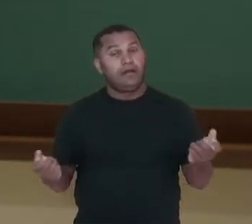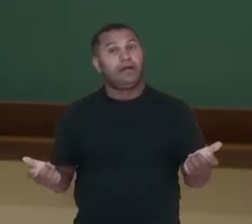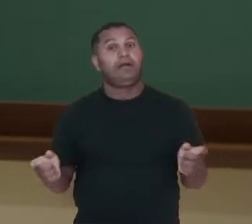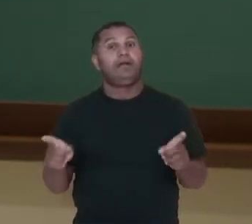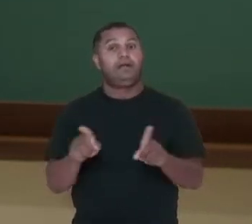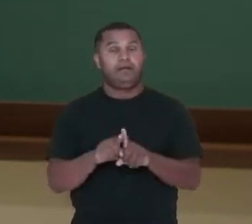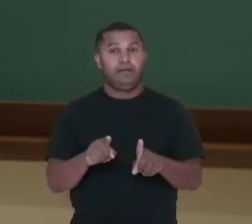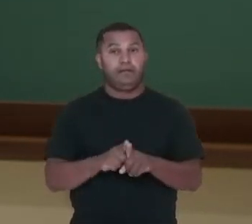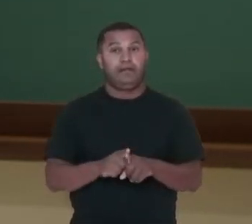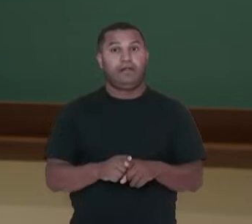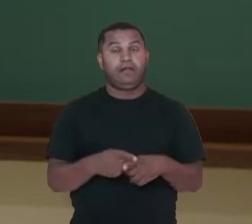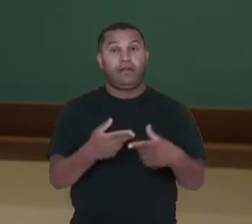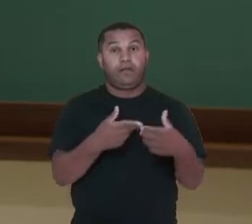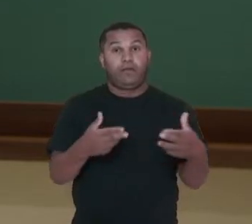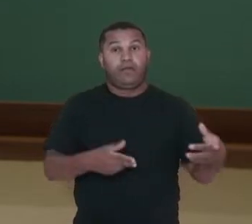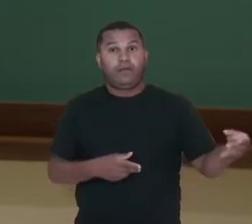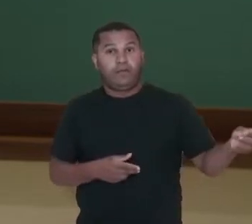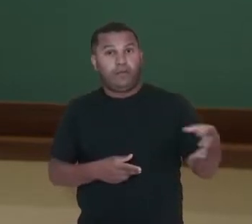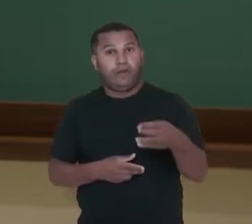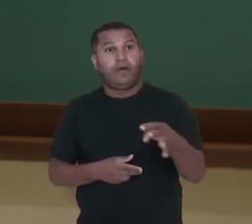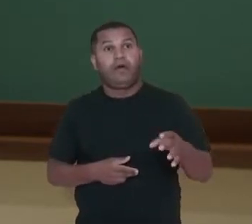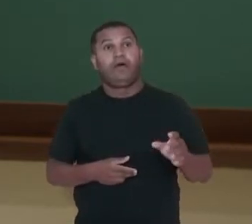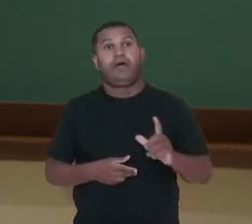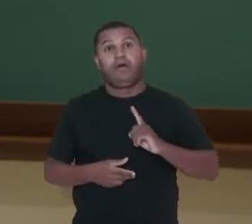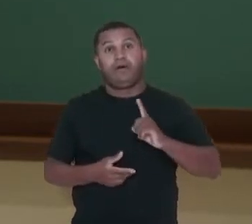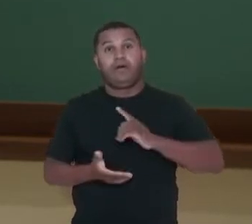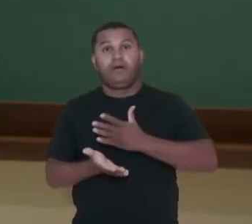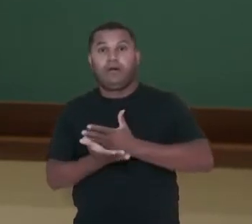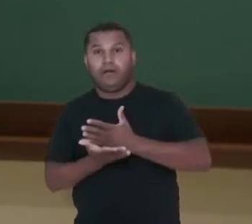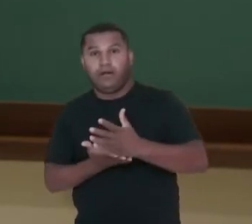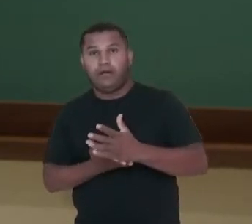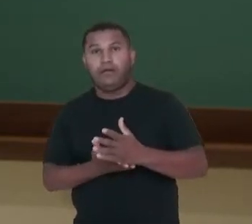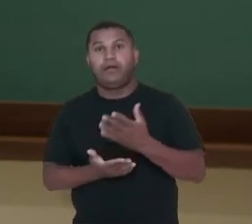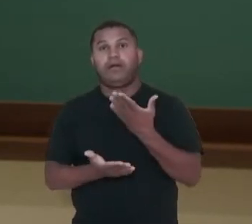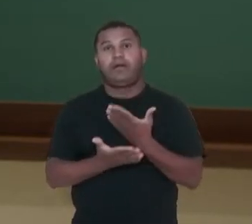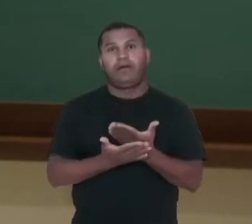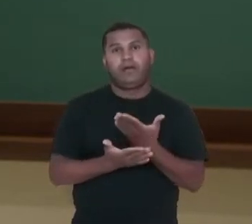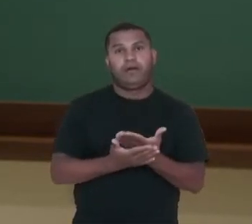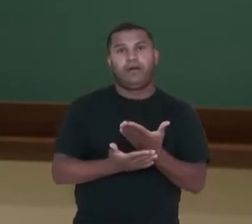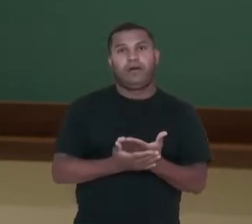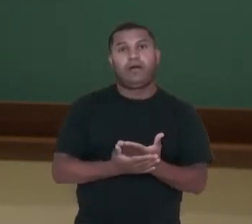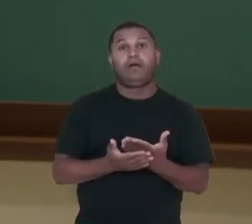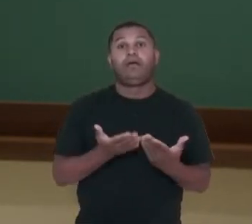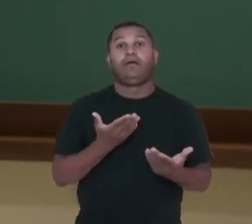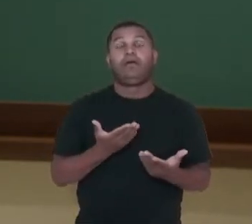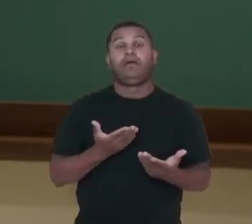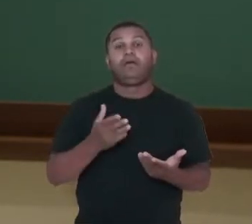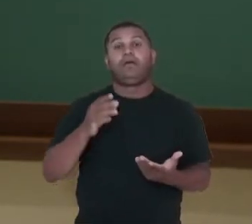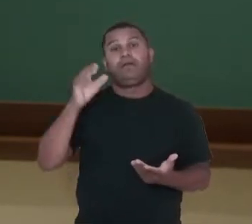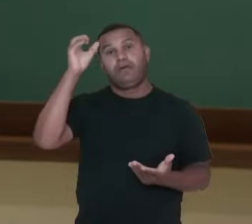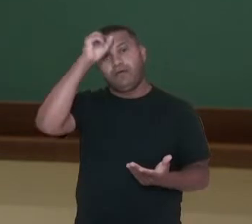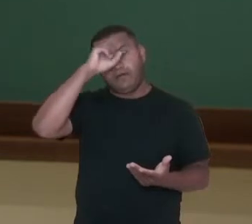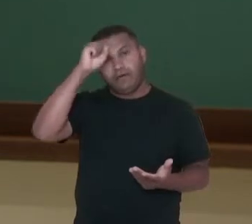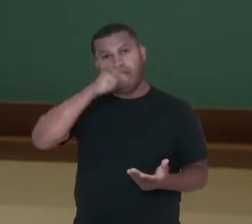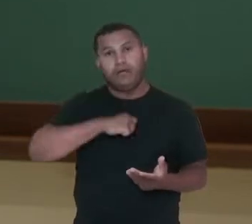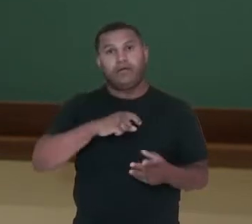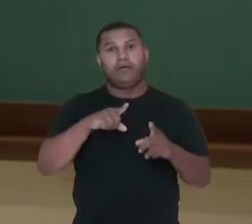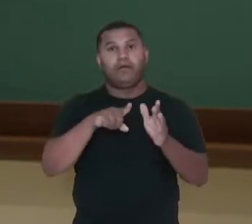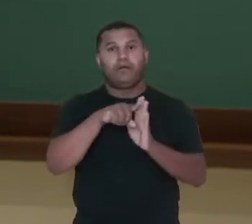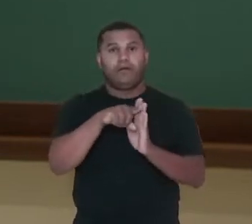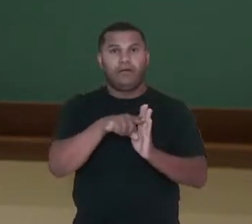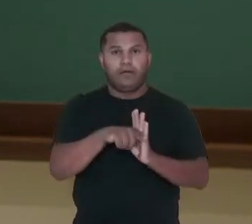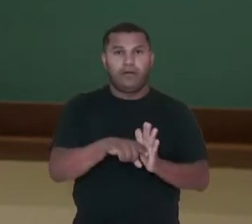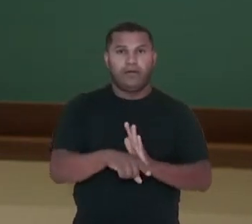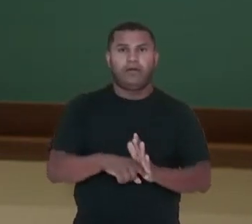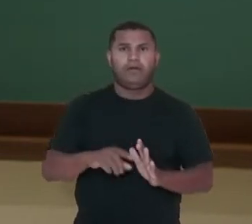Novidades surgem, né? Entre elas, no campo científico, nos estudos que são realizados